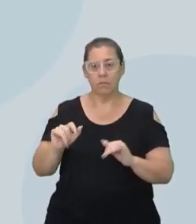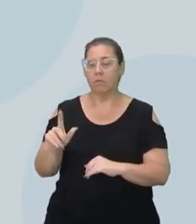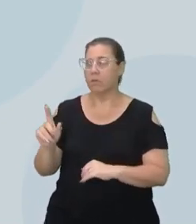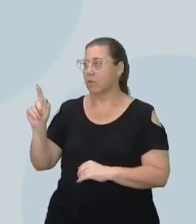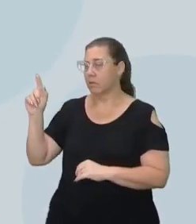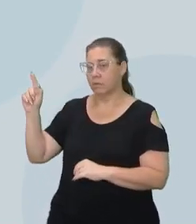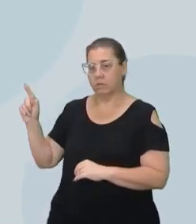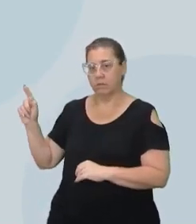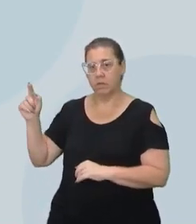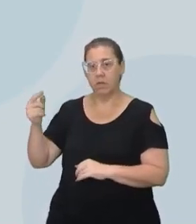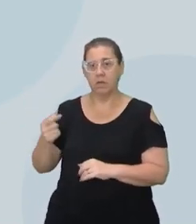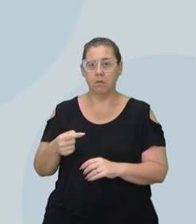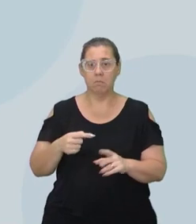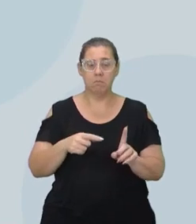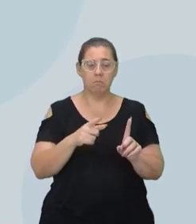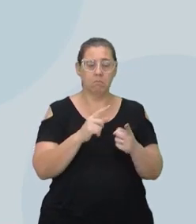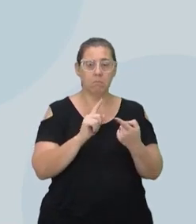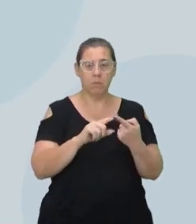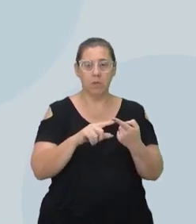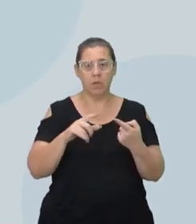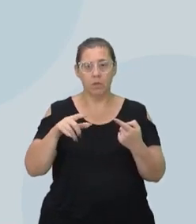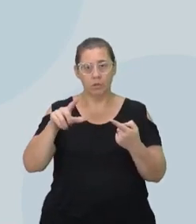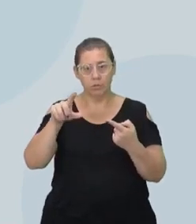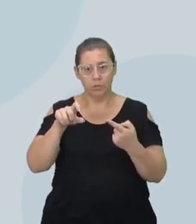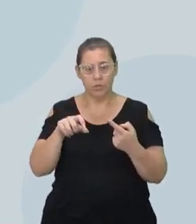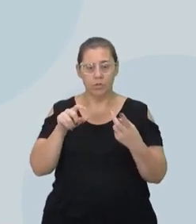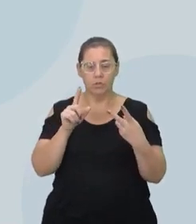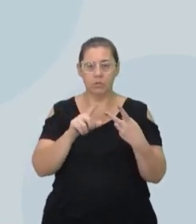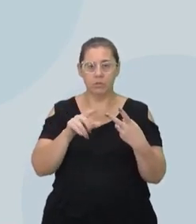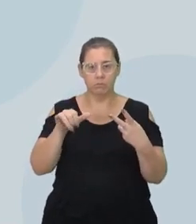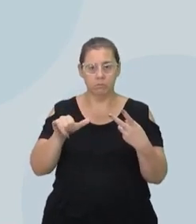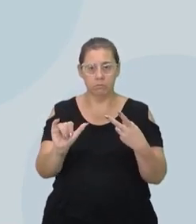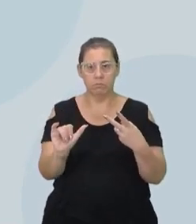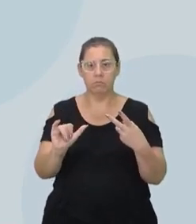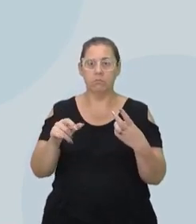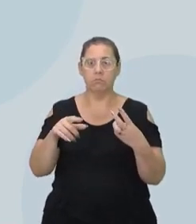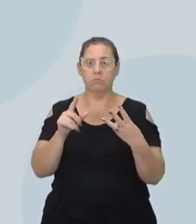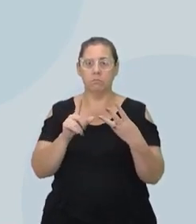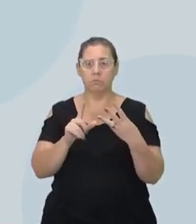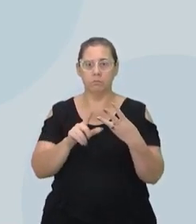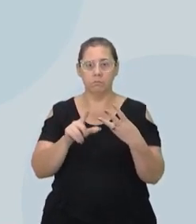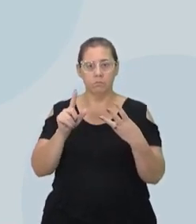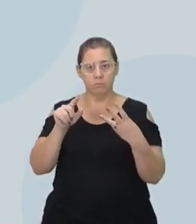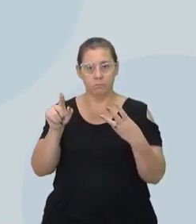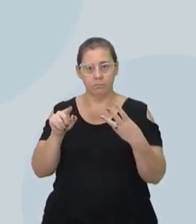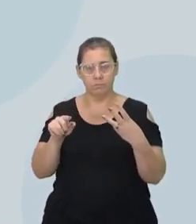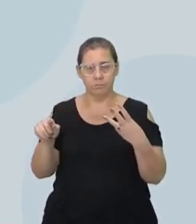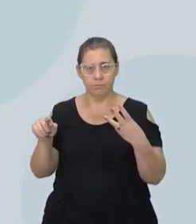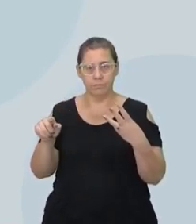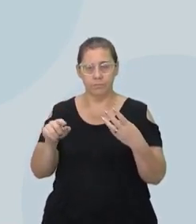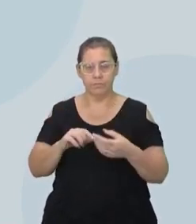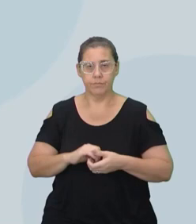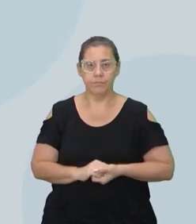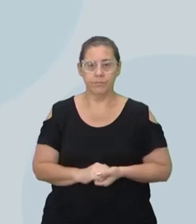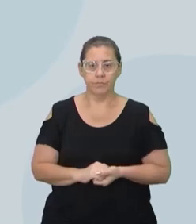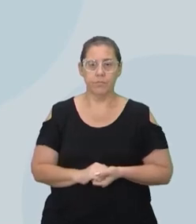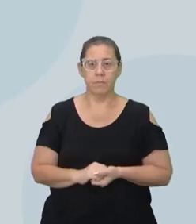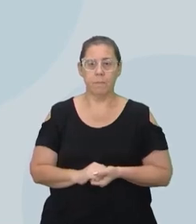a primeira corresponde o x, a segunda coluna o y, e a terceira coluna aí, o